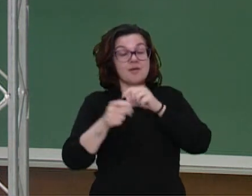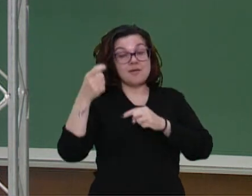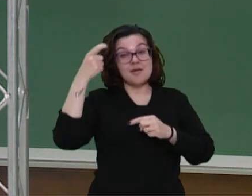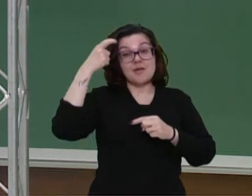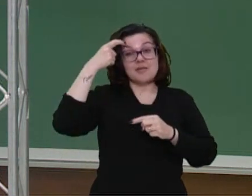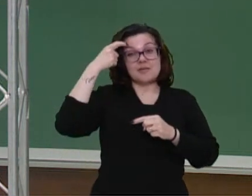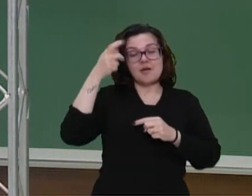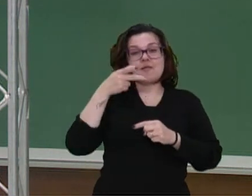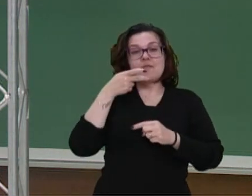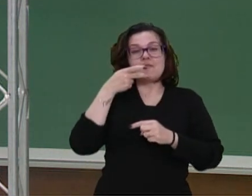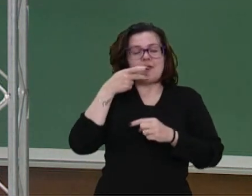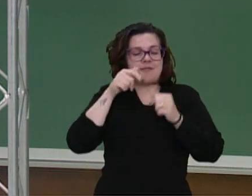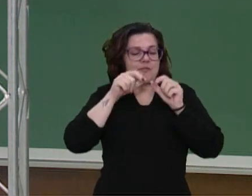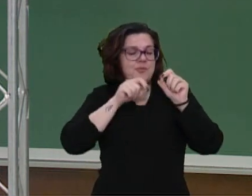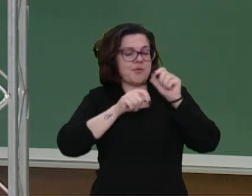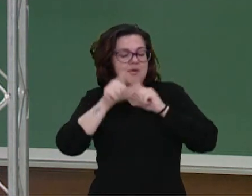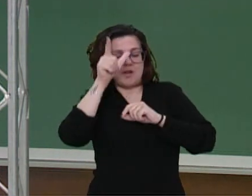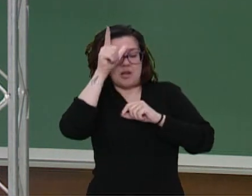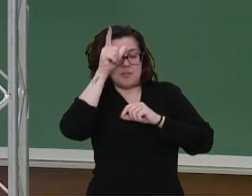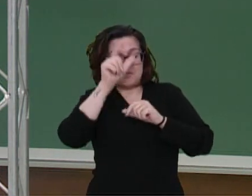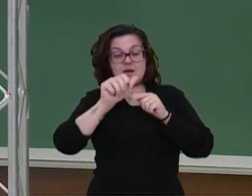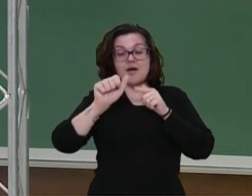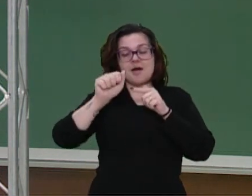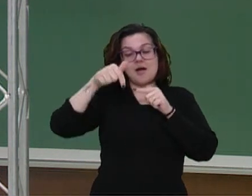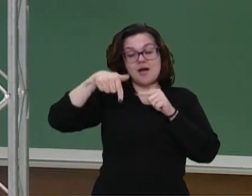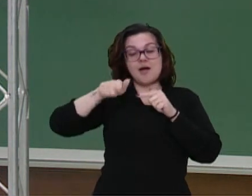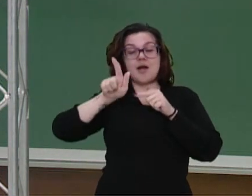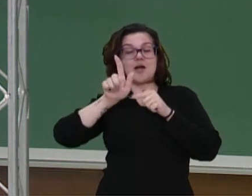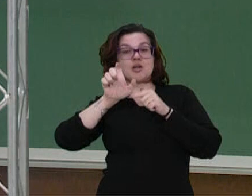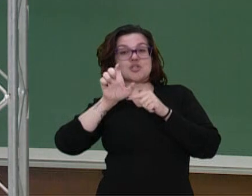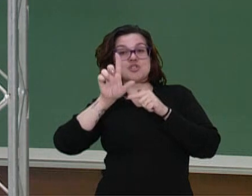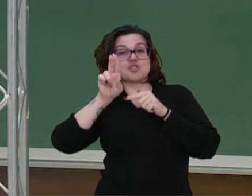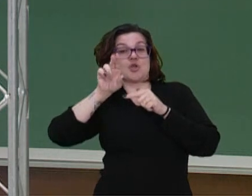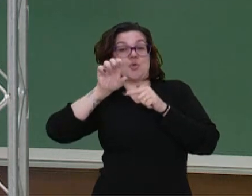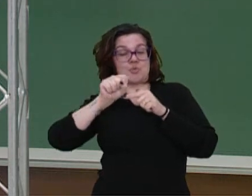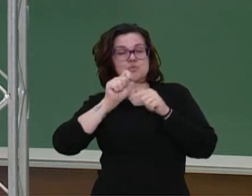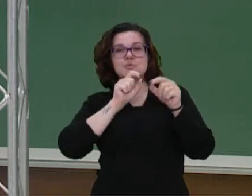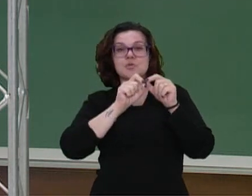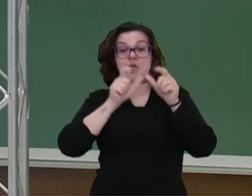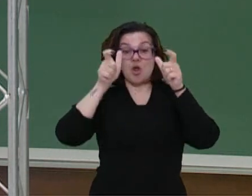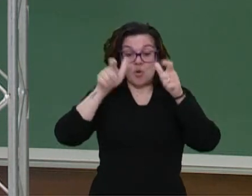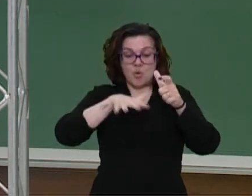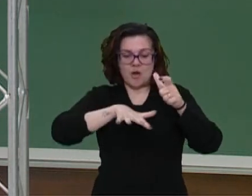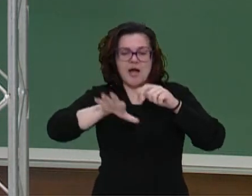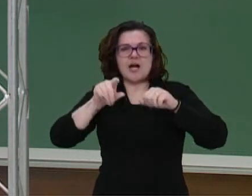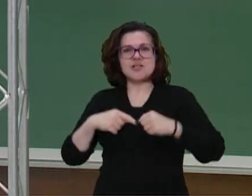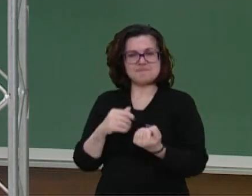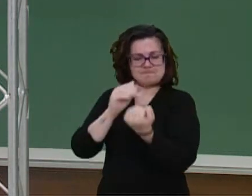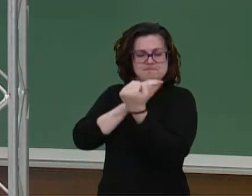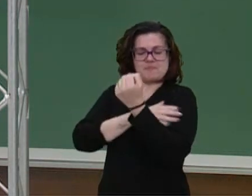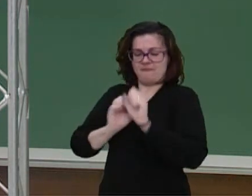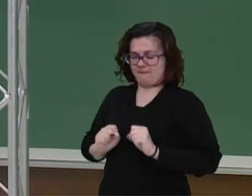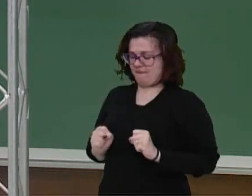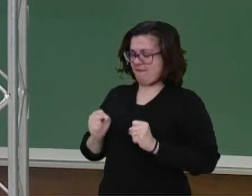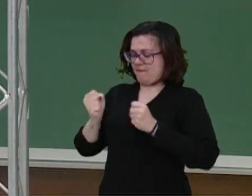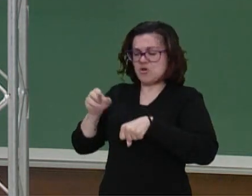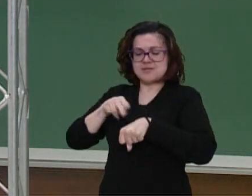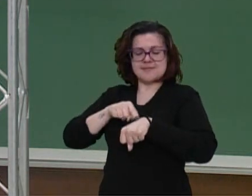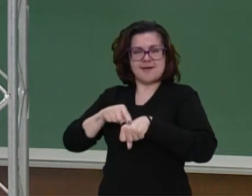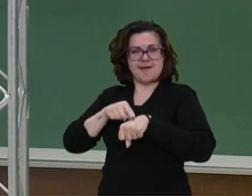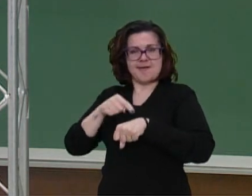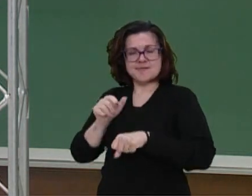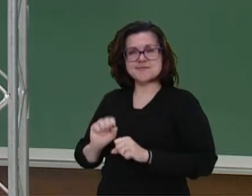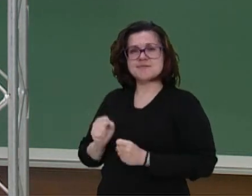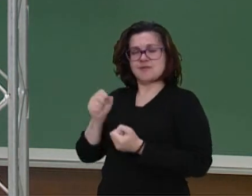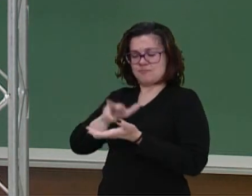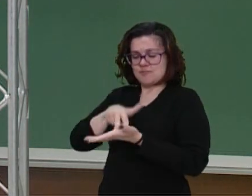de Anschluss, que é de conquistar um espaço vital. Nós somos uma grande raça e nós temos o direito a ocupar um